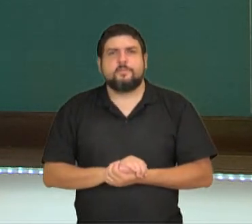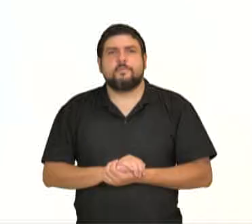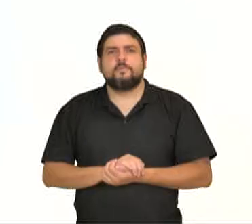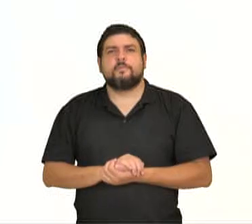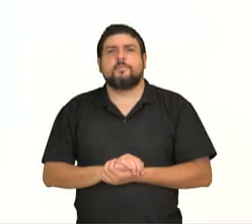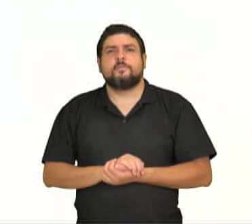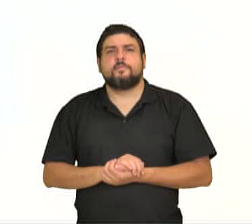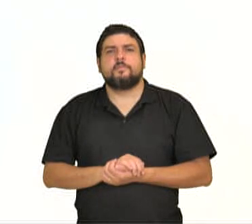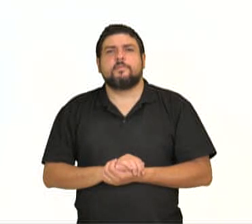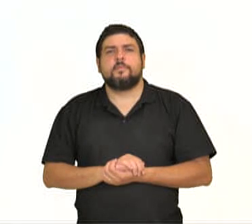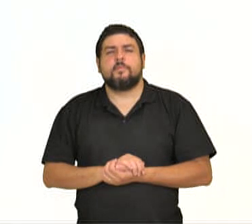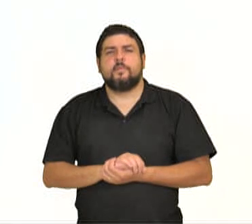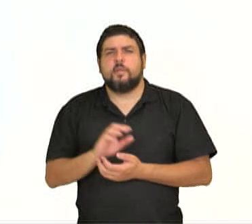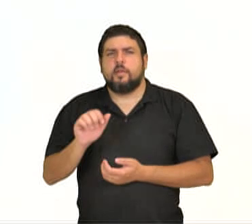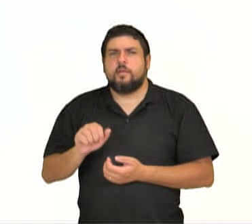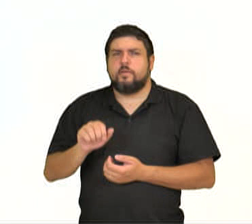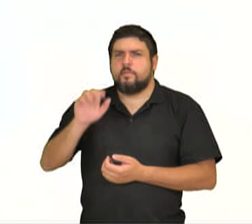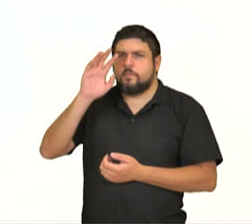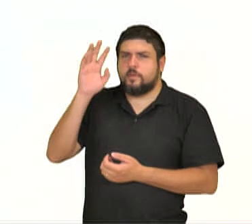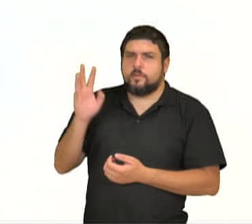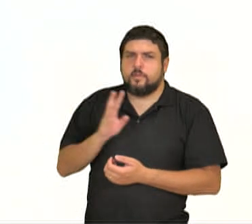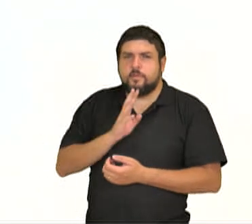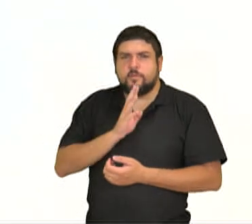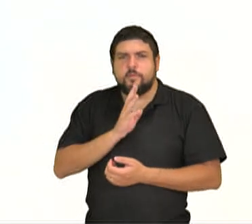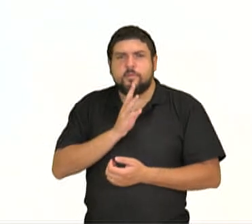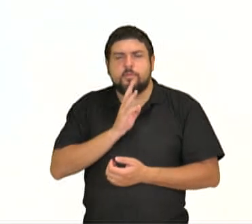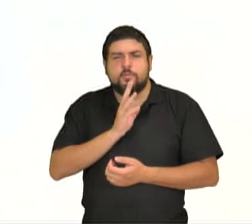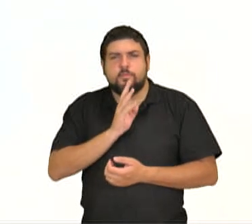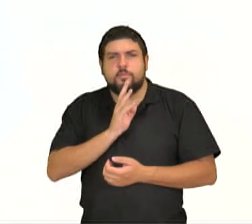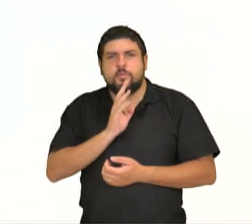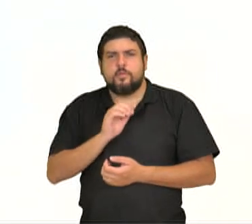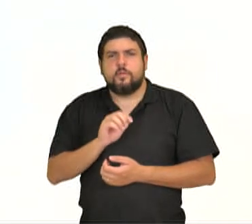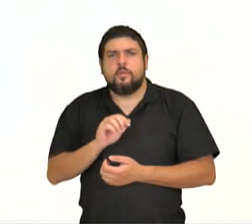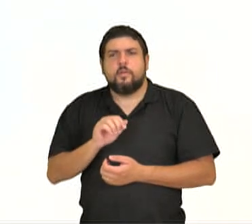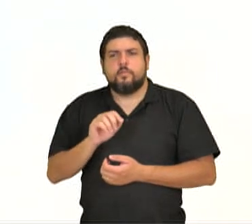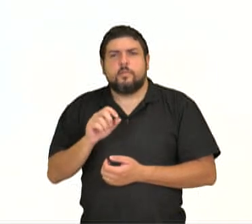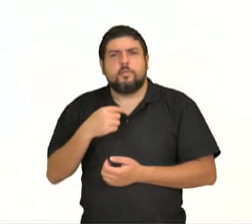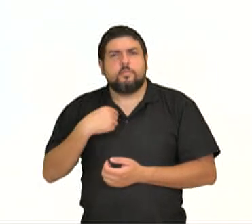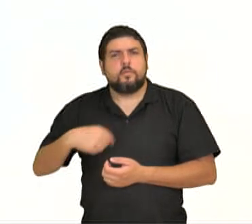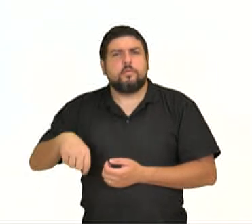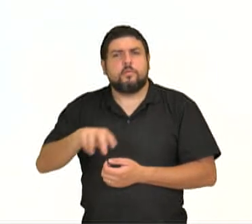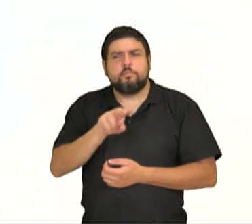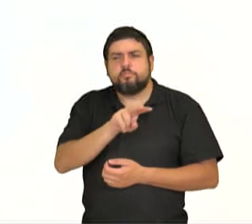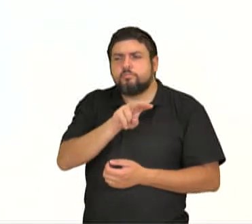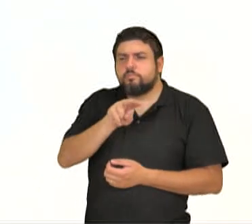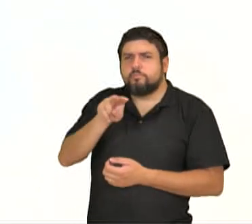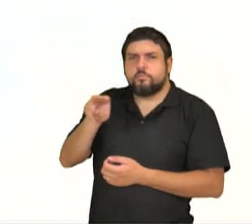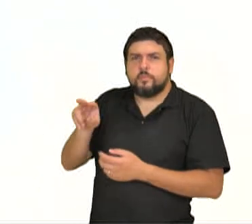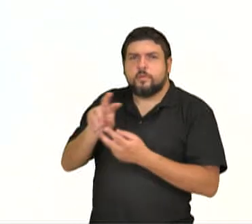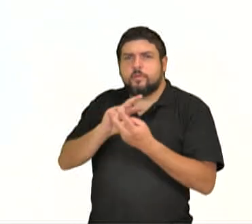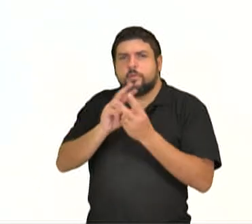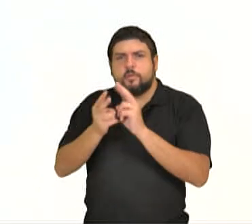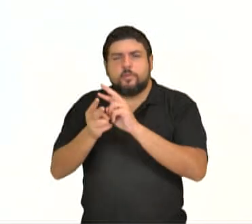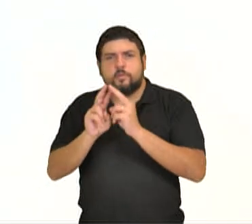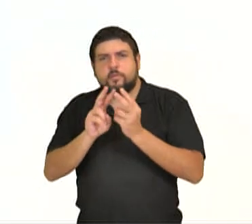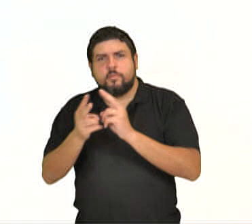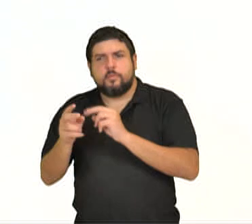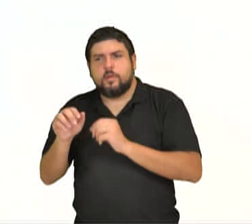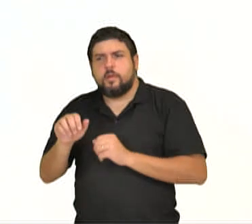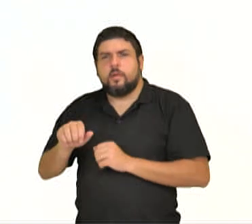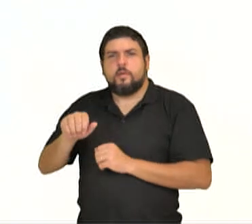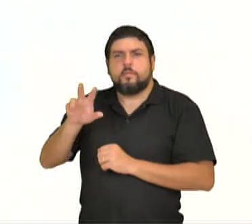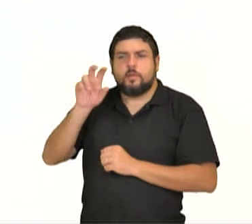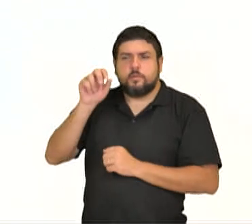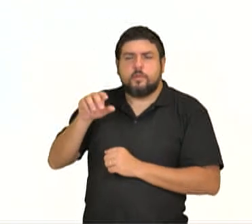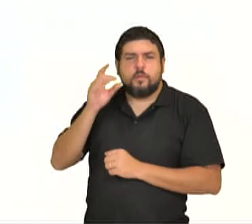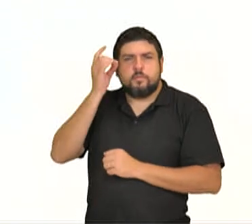né? Os mais conhecidos ou os mais comuns, aqueles que nós vemos com, né, mais fácil